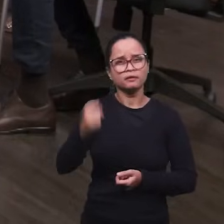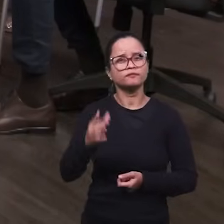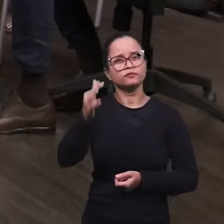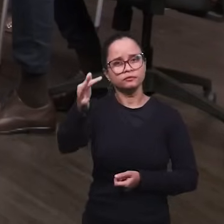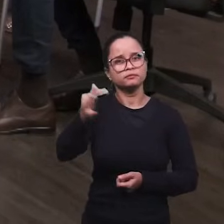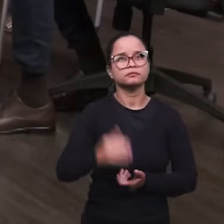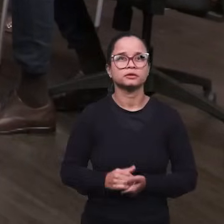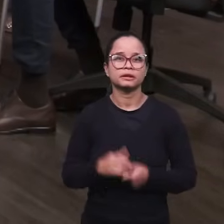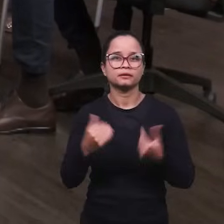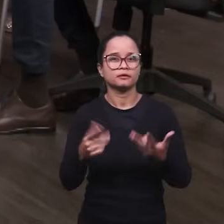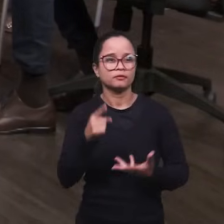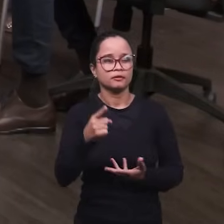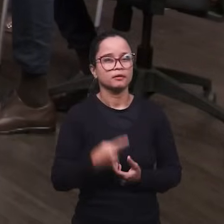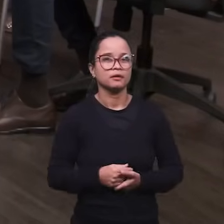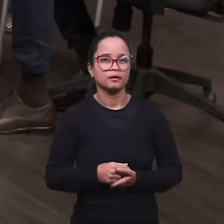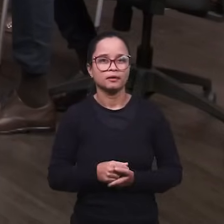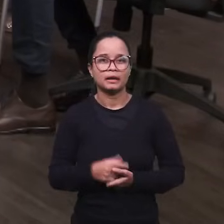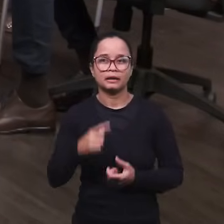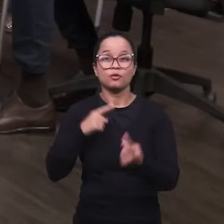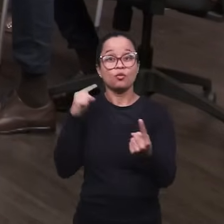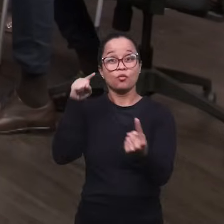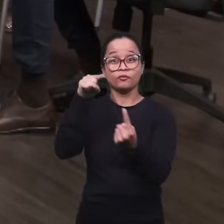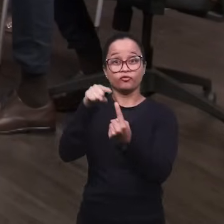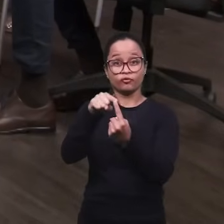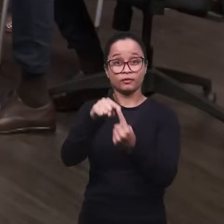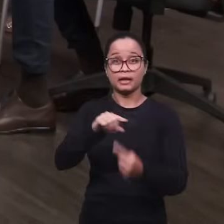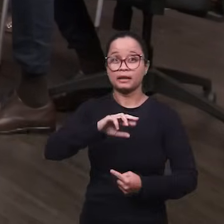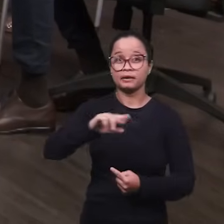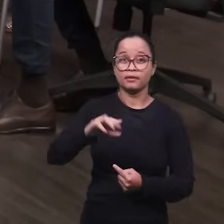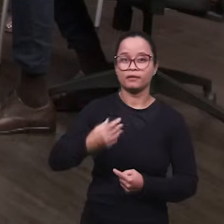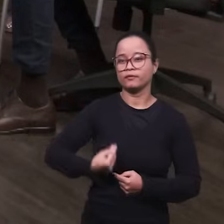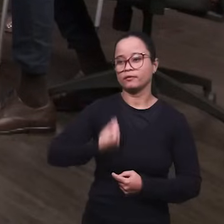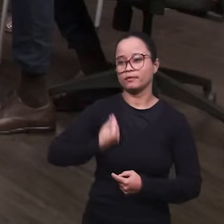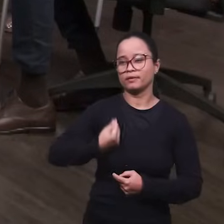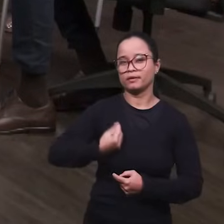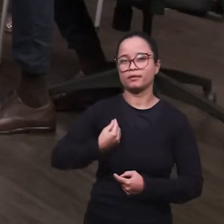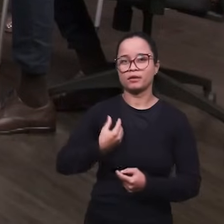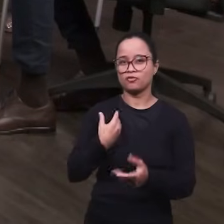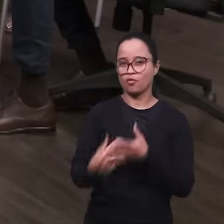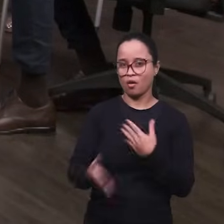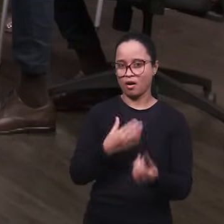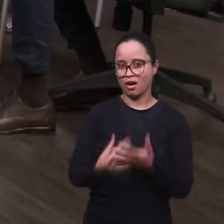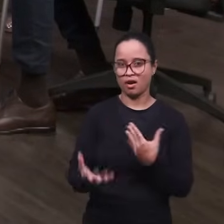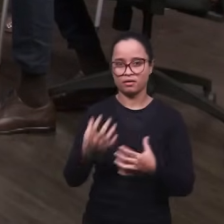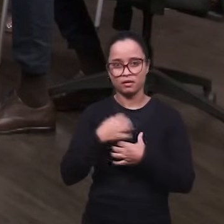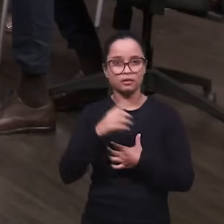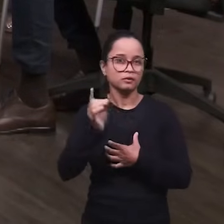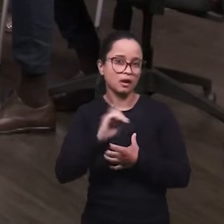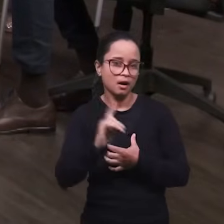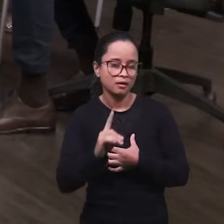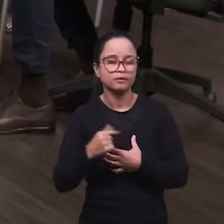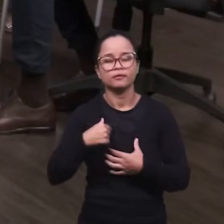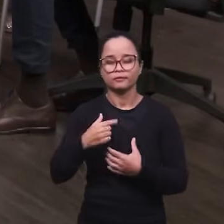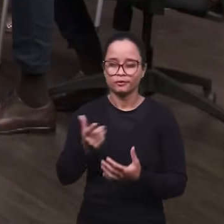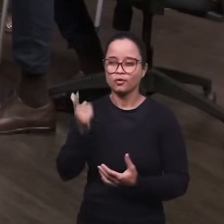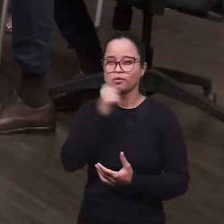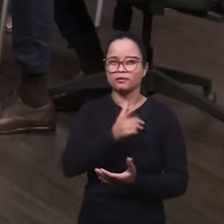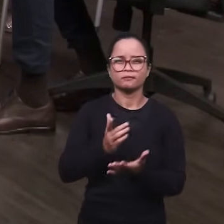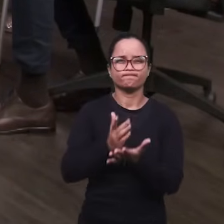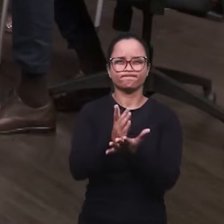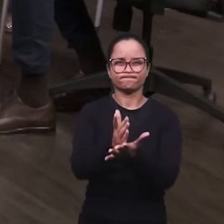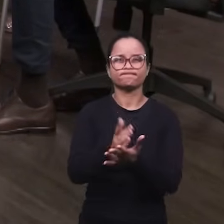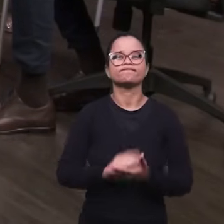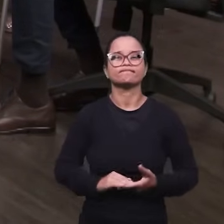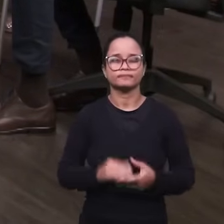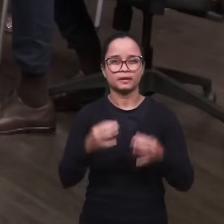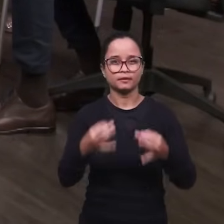contrário. Você passa a ter um ponto de chegada. Não é viver a vida por viver e deixar ver o que vai acontecer. Sim. Eu tenho um ponto de chegada e eu vou caminhar nessa